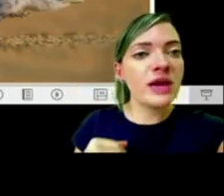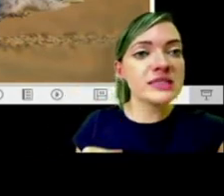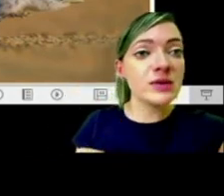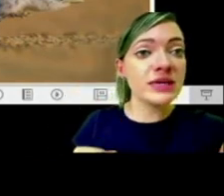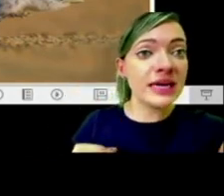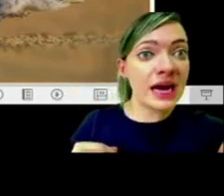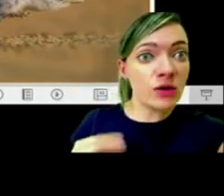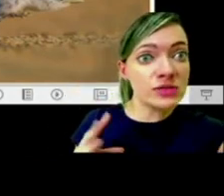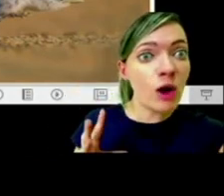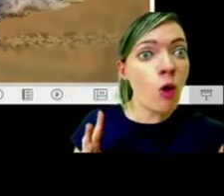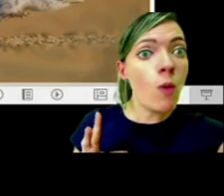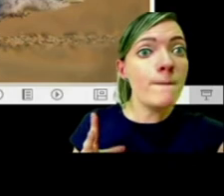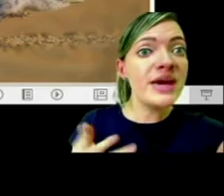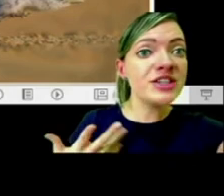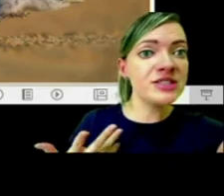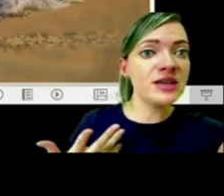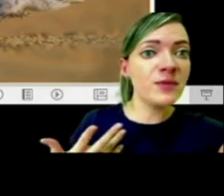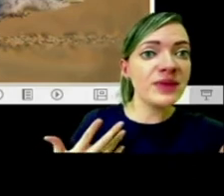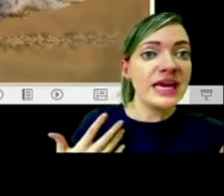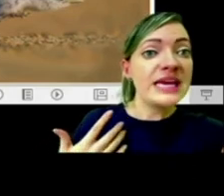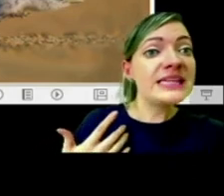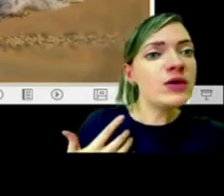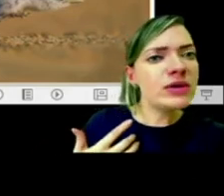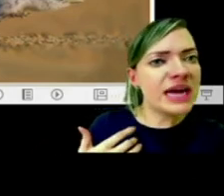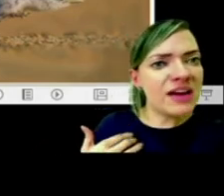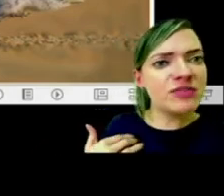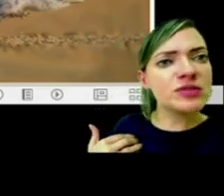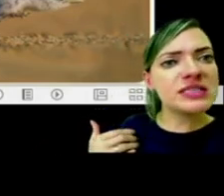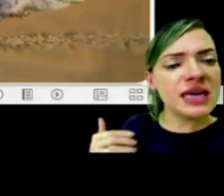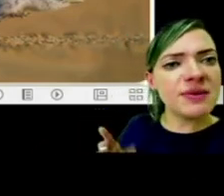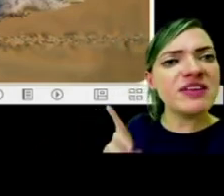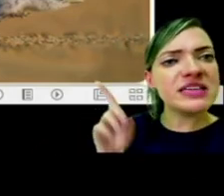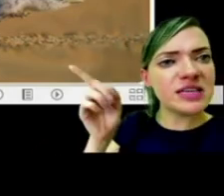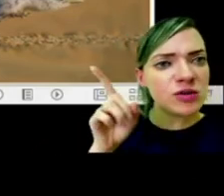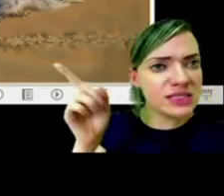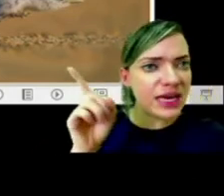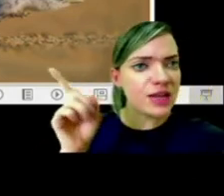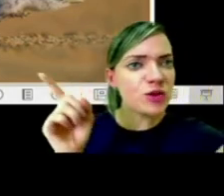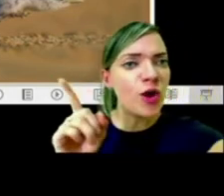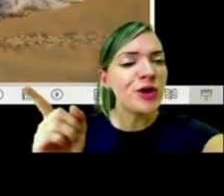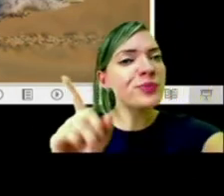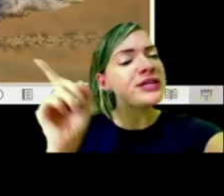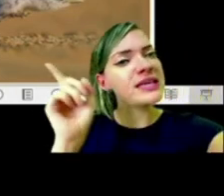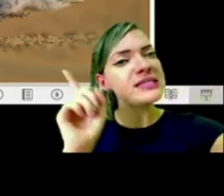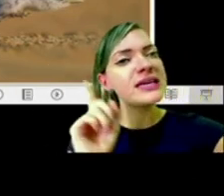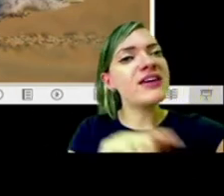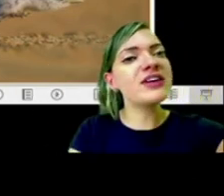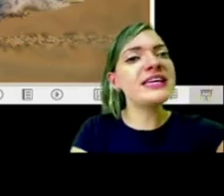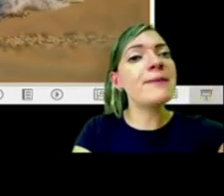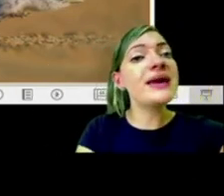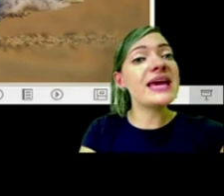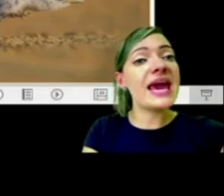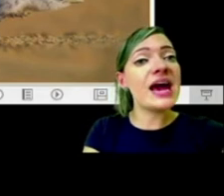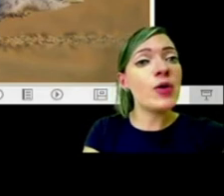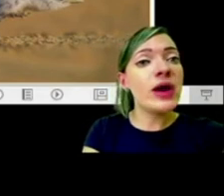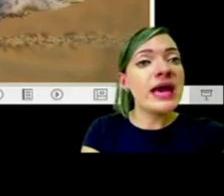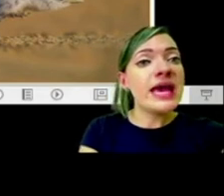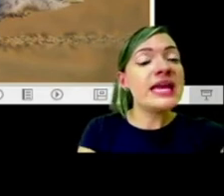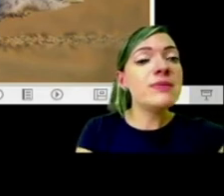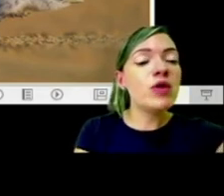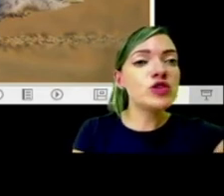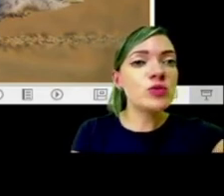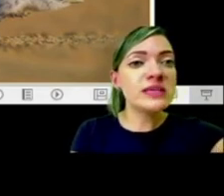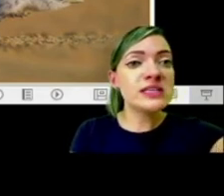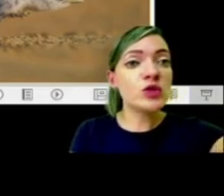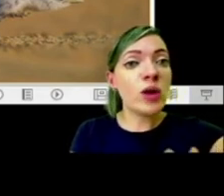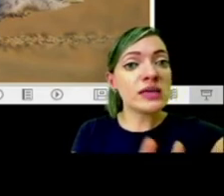de população que causa competição. Então, o gráfico sempre vai ser oscilatório, por isso que esse gráfico aqui é bem real.